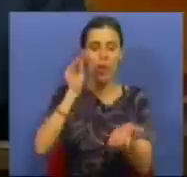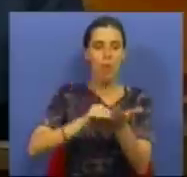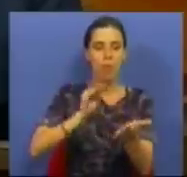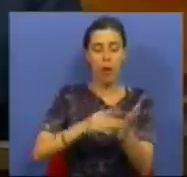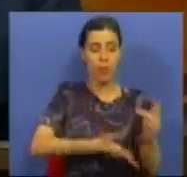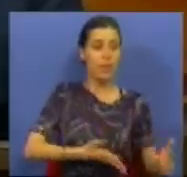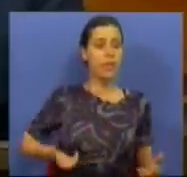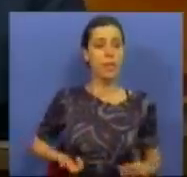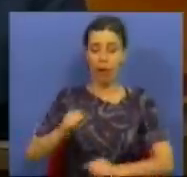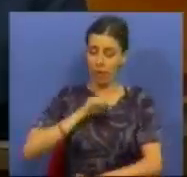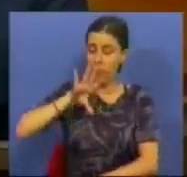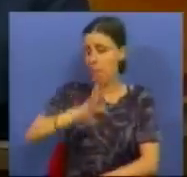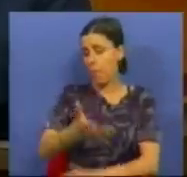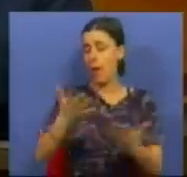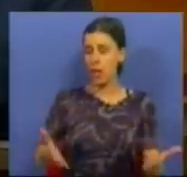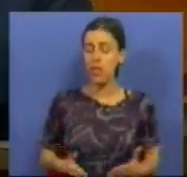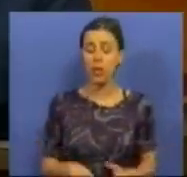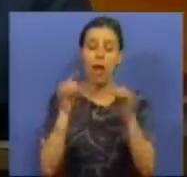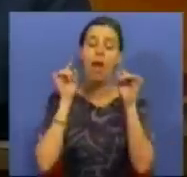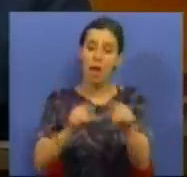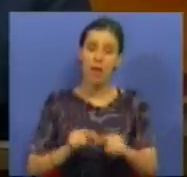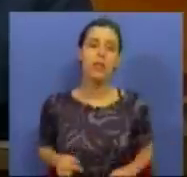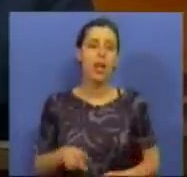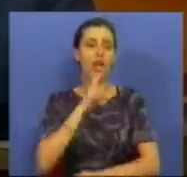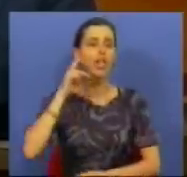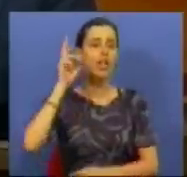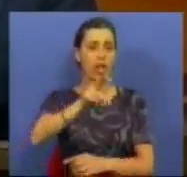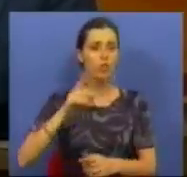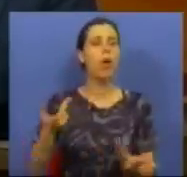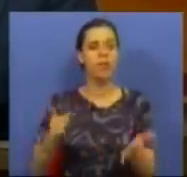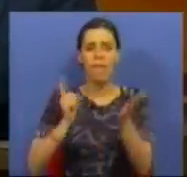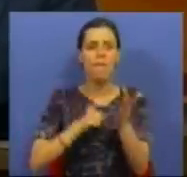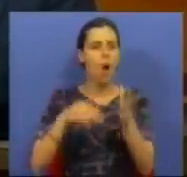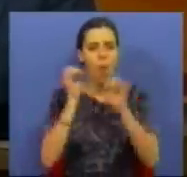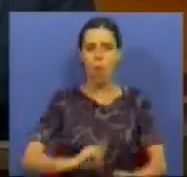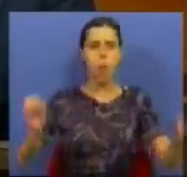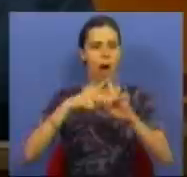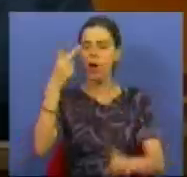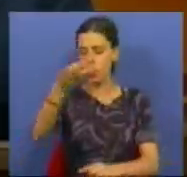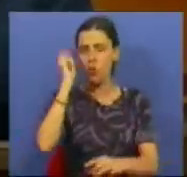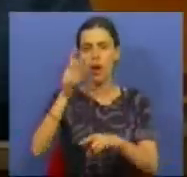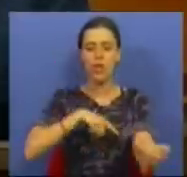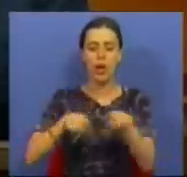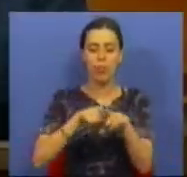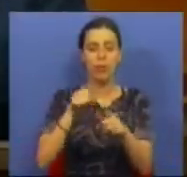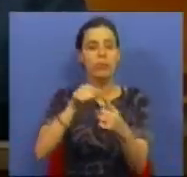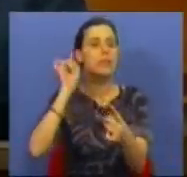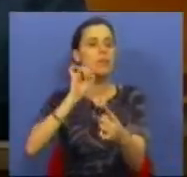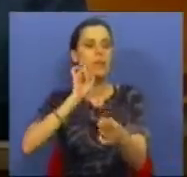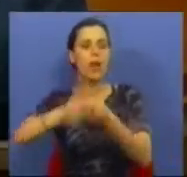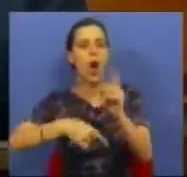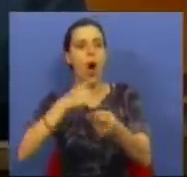pobres e desempregados no nosso país. Essa é uma resposta que prima pela falta de coragem política para ir ao